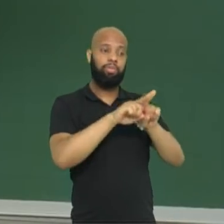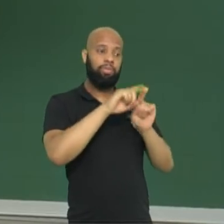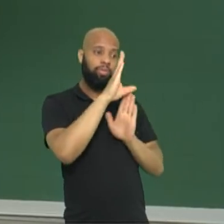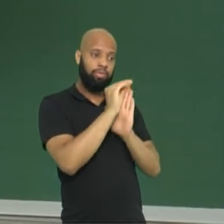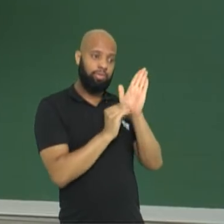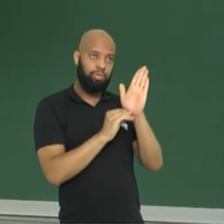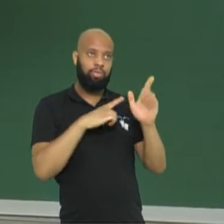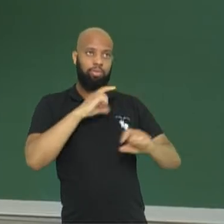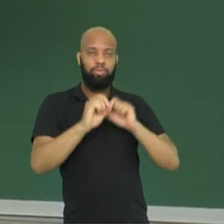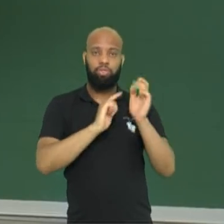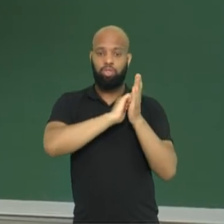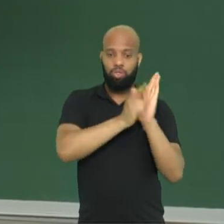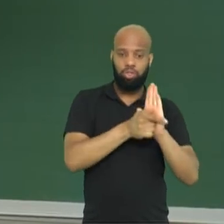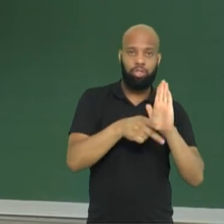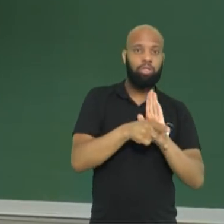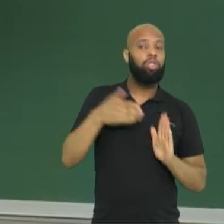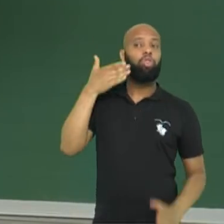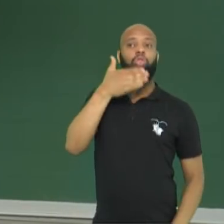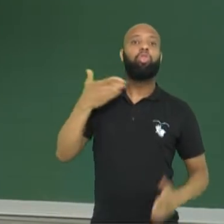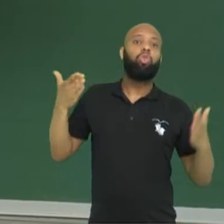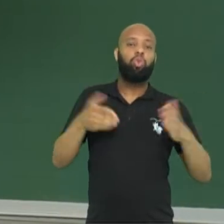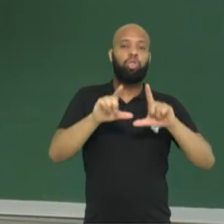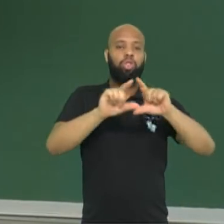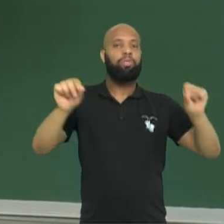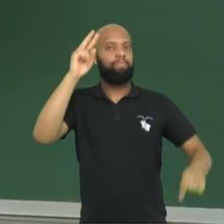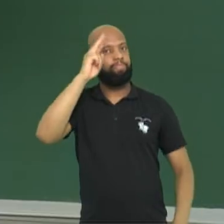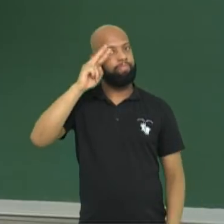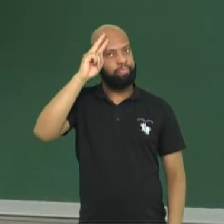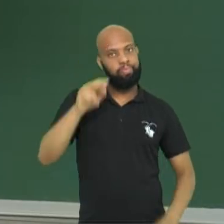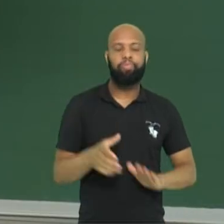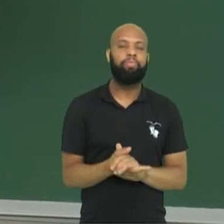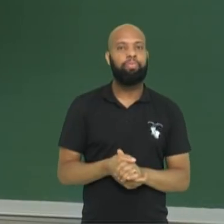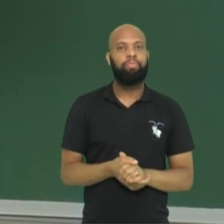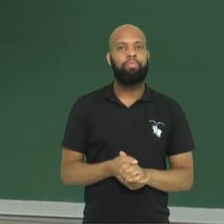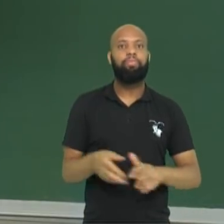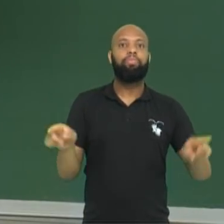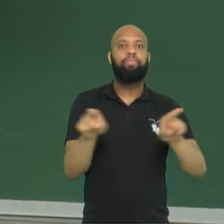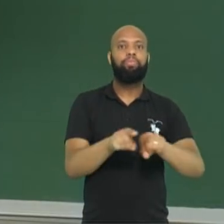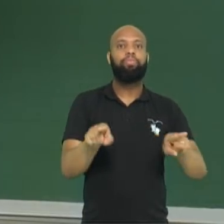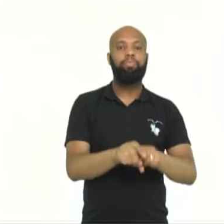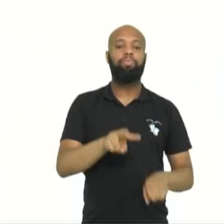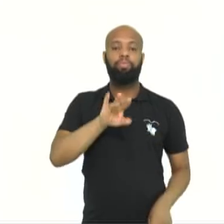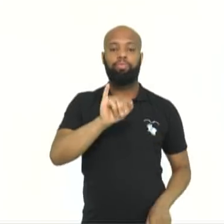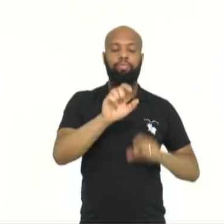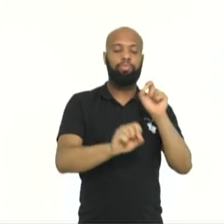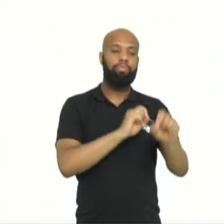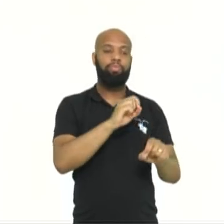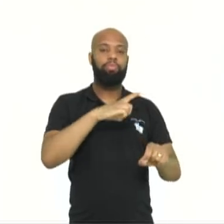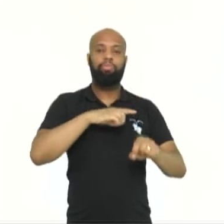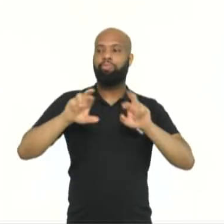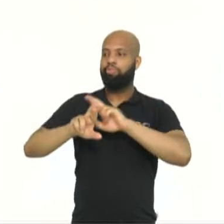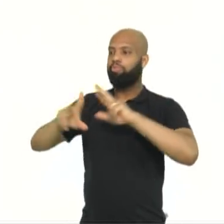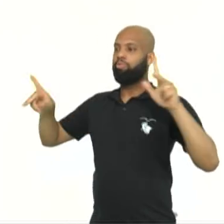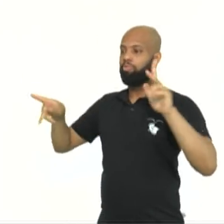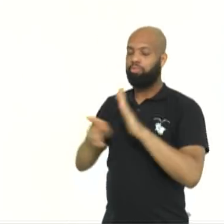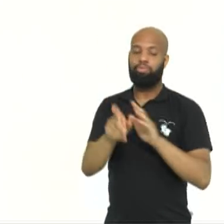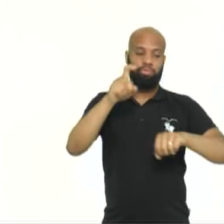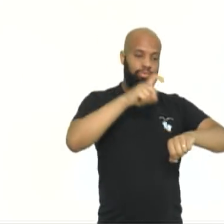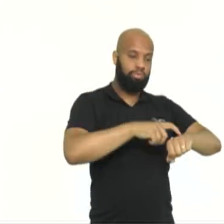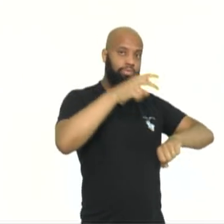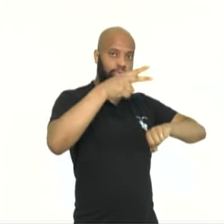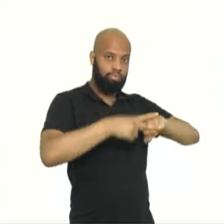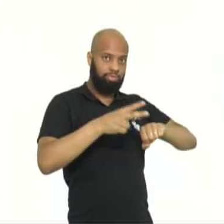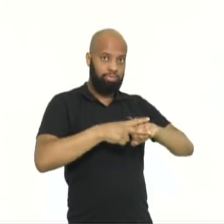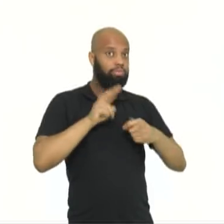né, o nosso gênero discursivo de hoje é tirinha, e vamos também realizar então a distinção entre os tempos verbais